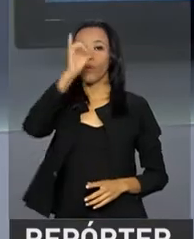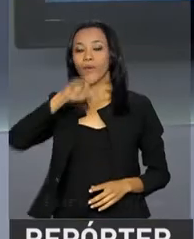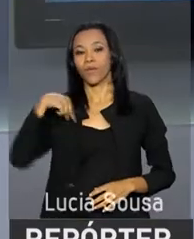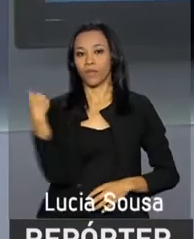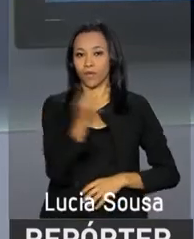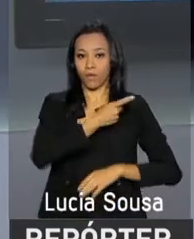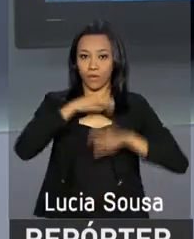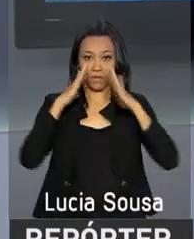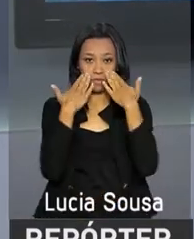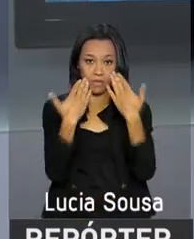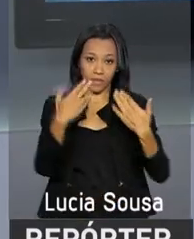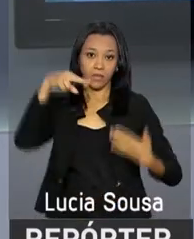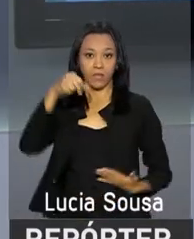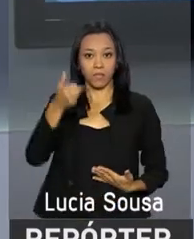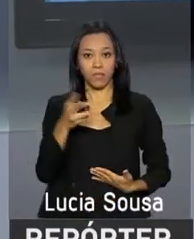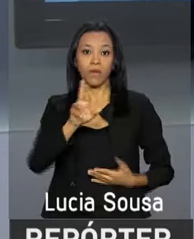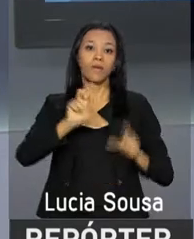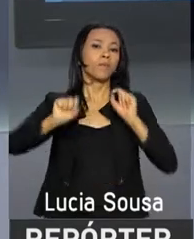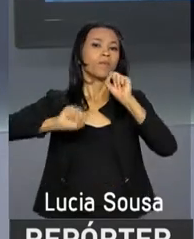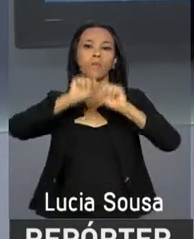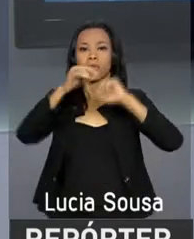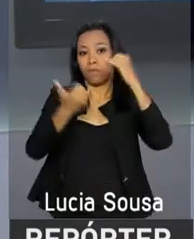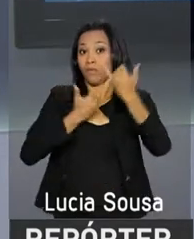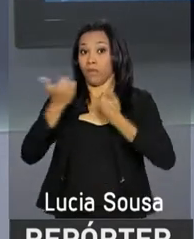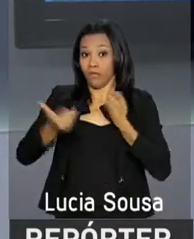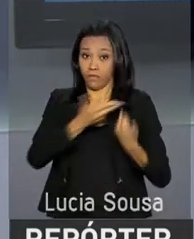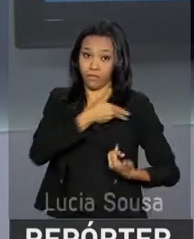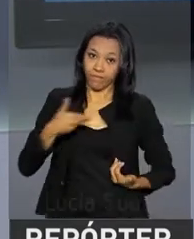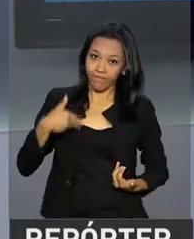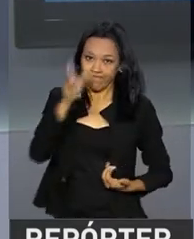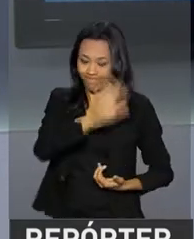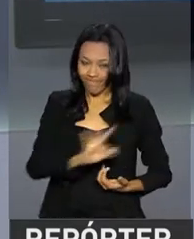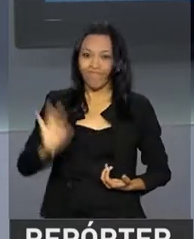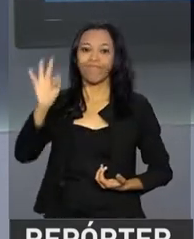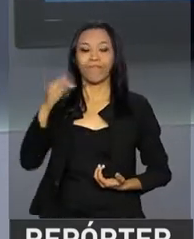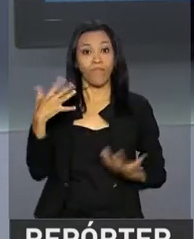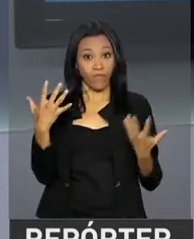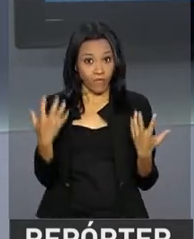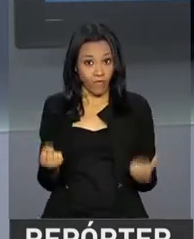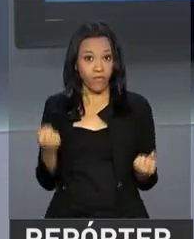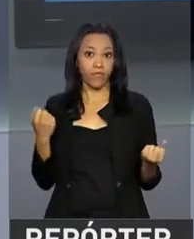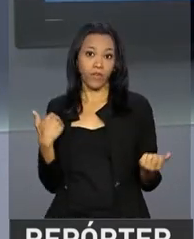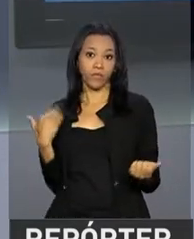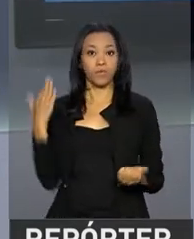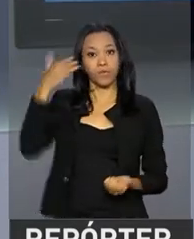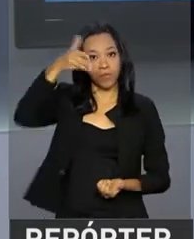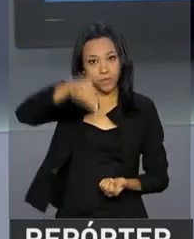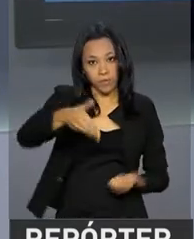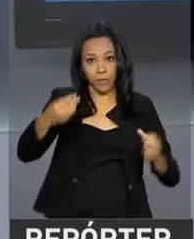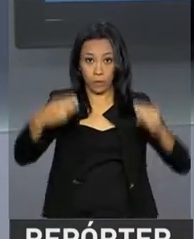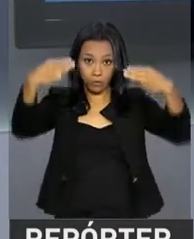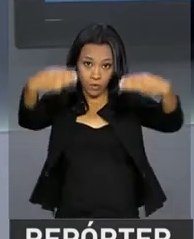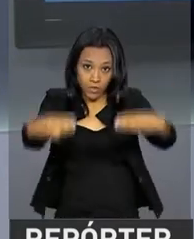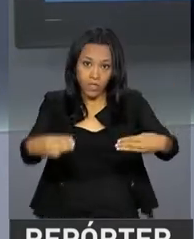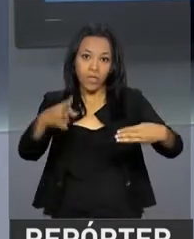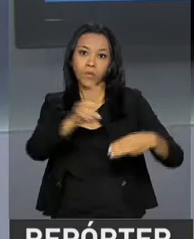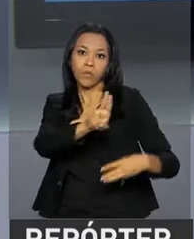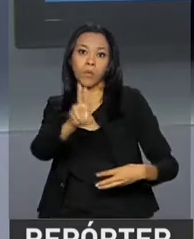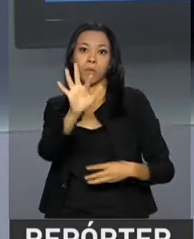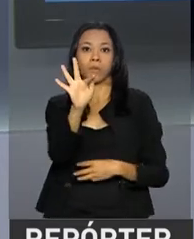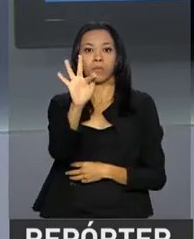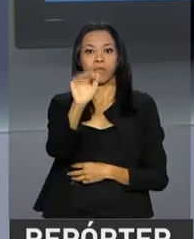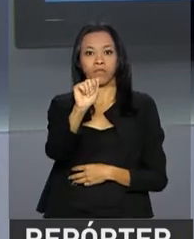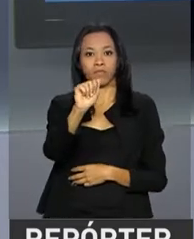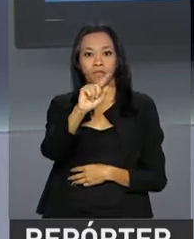estamos de volta com o repórter NBR e as notícias do governo federal. Nós vamos voltar agora ao Ministério da Fazenda para falar ao vivo com o repórter